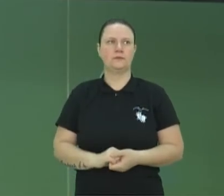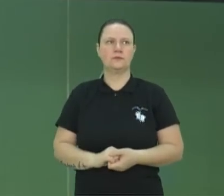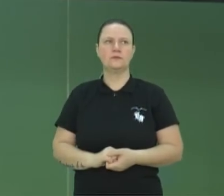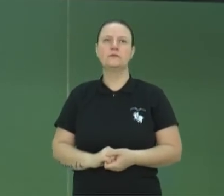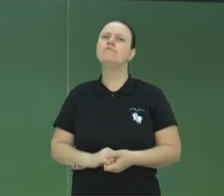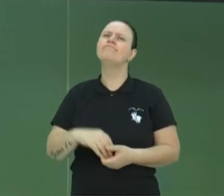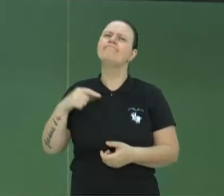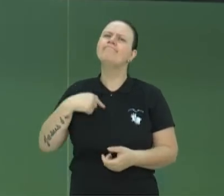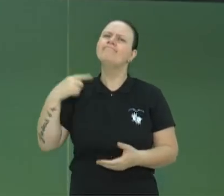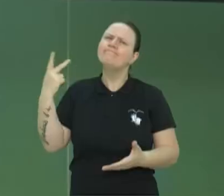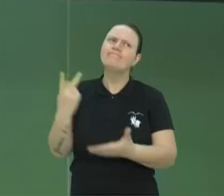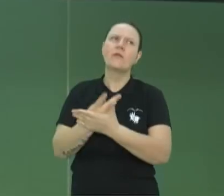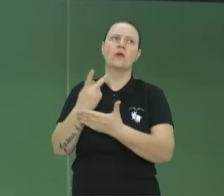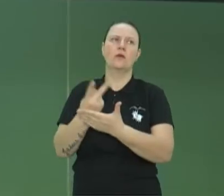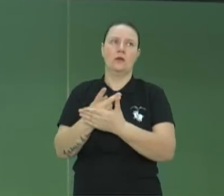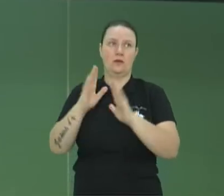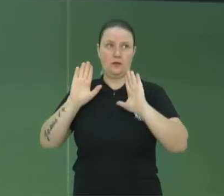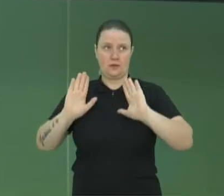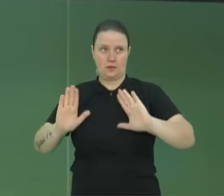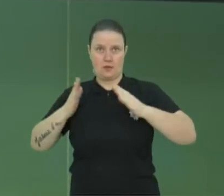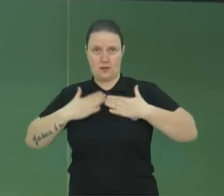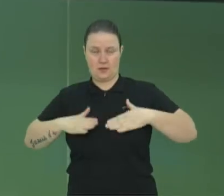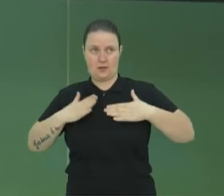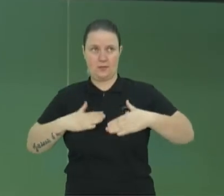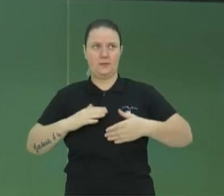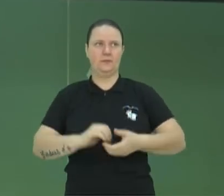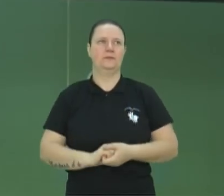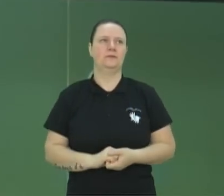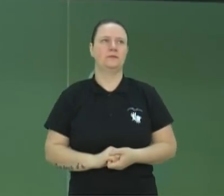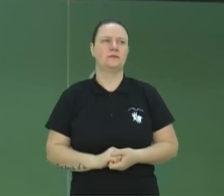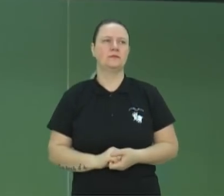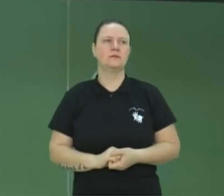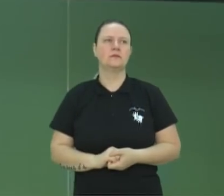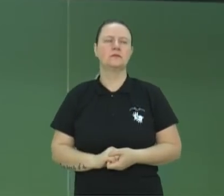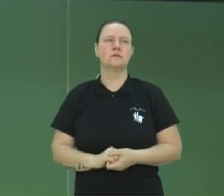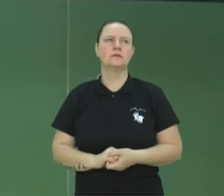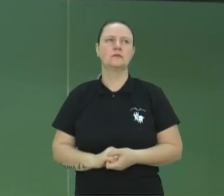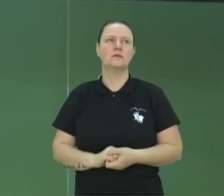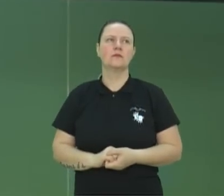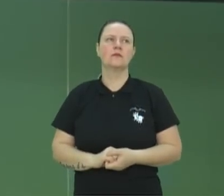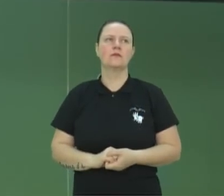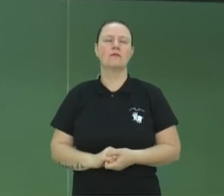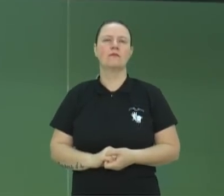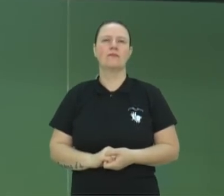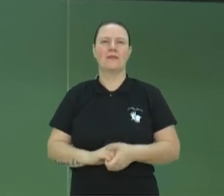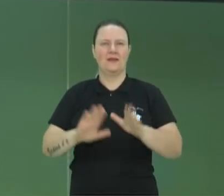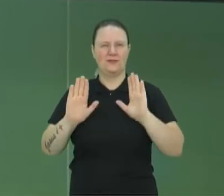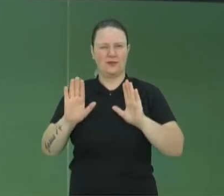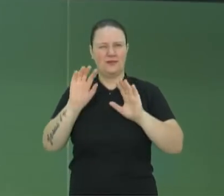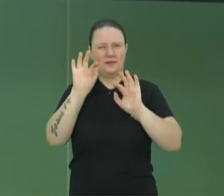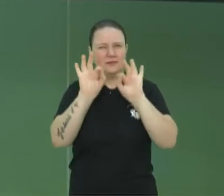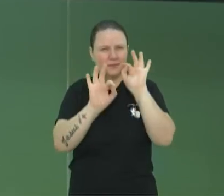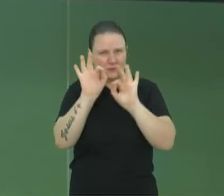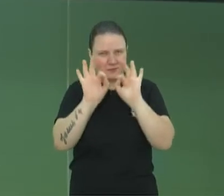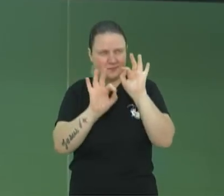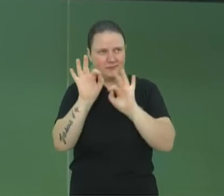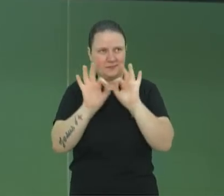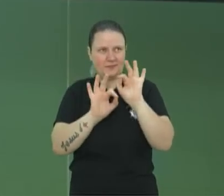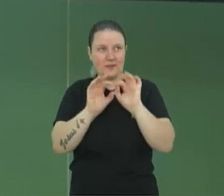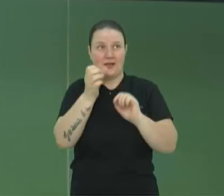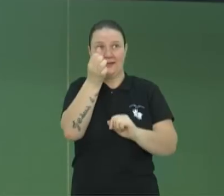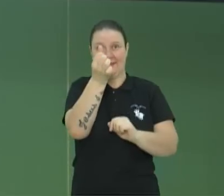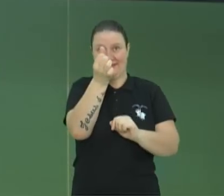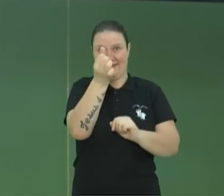Perdão, cometi um erro aqui, ó, só vou consertar aqui, ó. Eu falei, né, o 6 e coloquei um b ali, ó. Só consertando aqui, turma, aqui é 6,